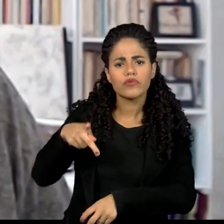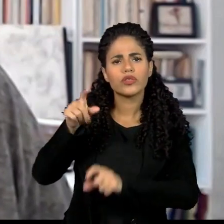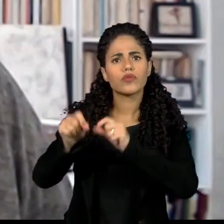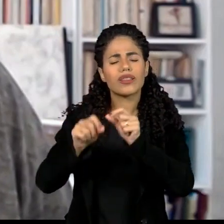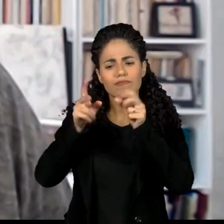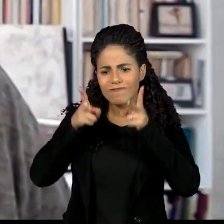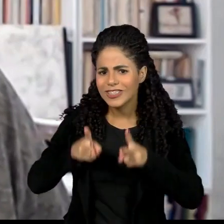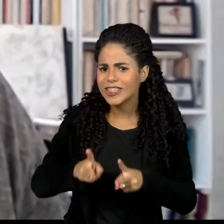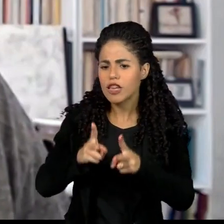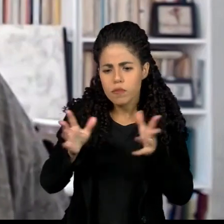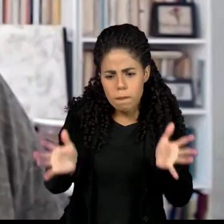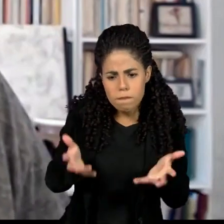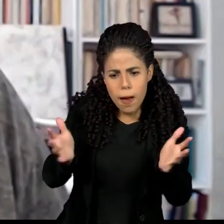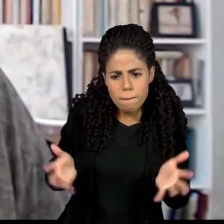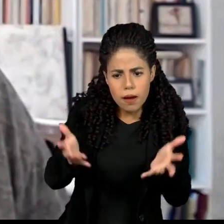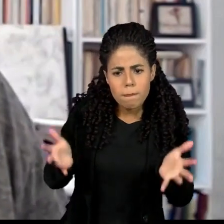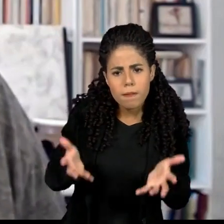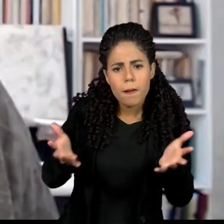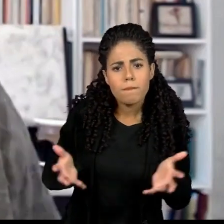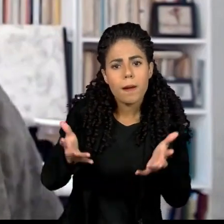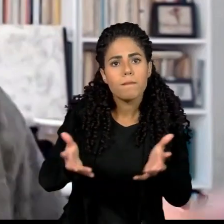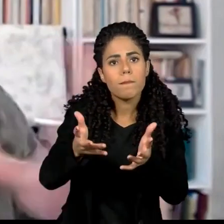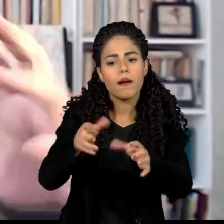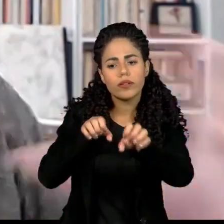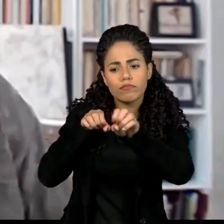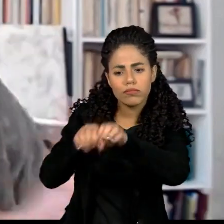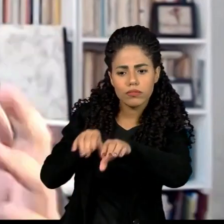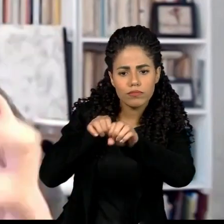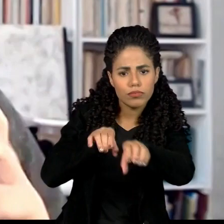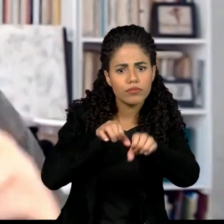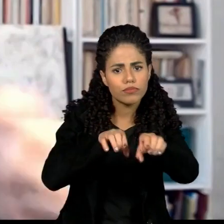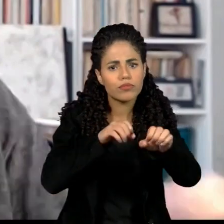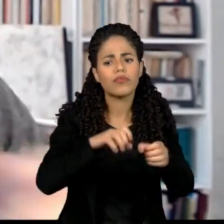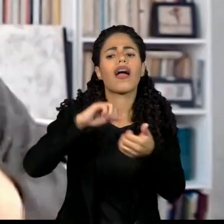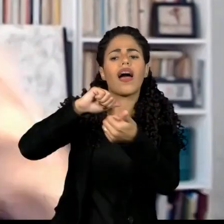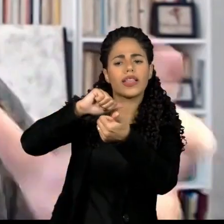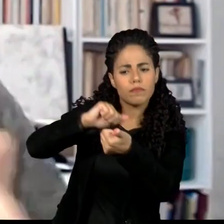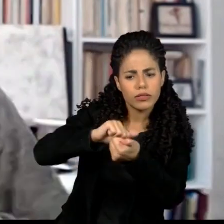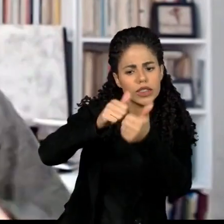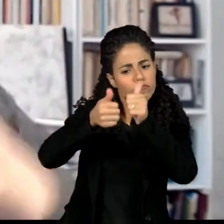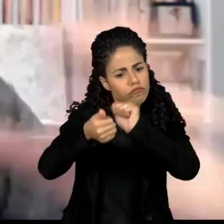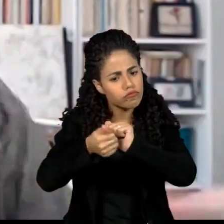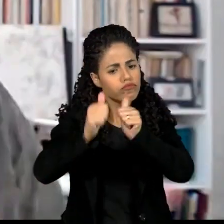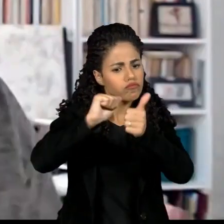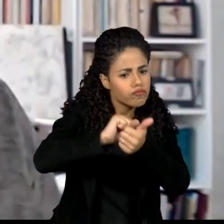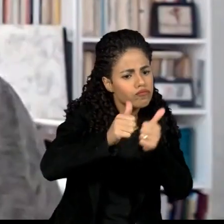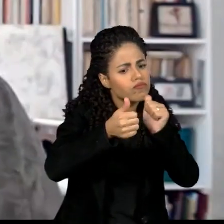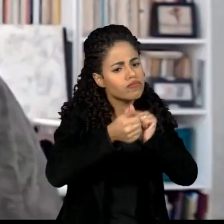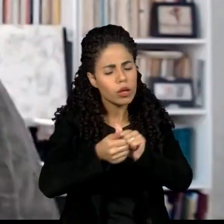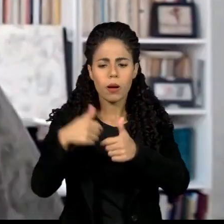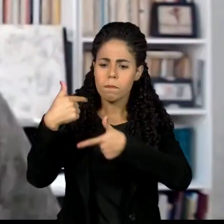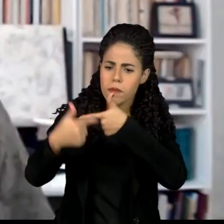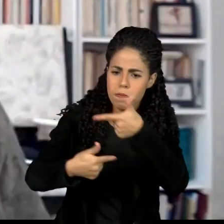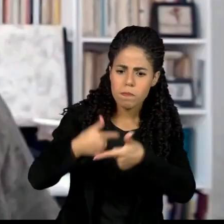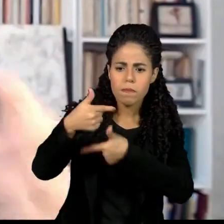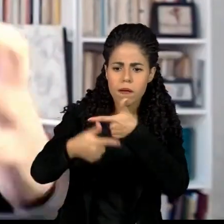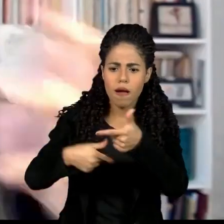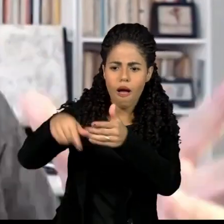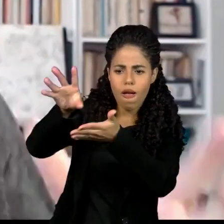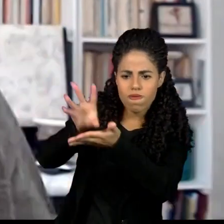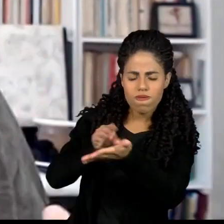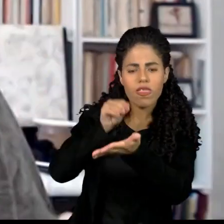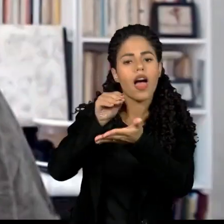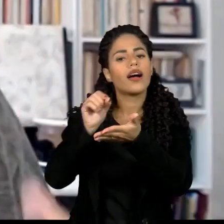Se está fazendo sucesso o Pokémon Go, eles vão fazer uma adaptação ali para trabalhar com folclore e Pokémon Go, né, e tudo mais.